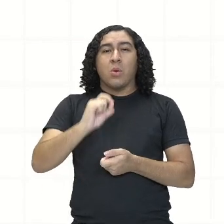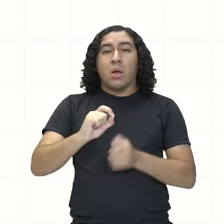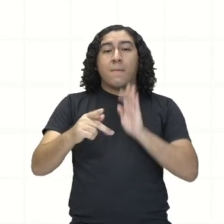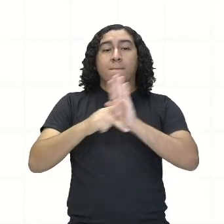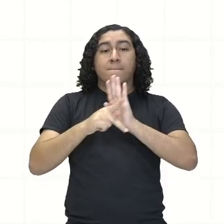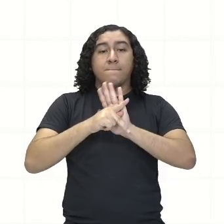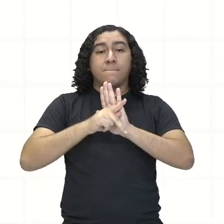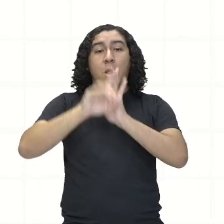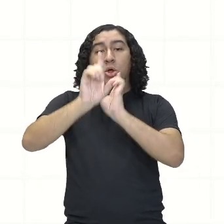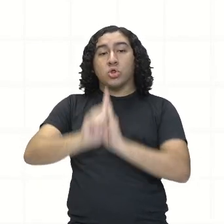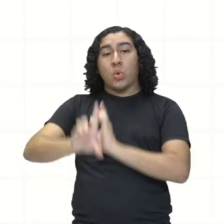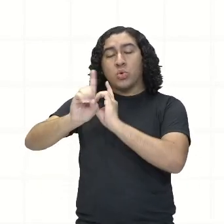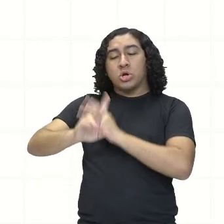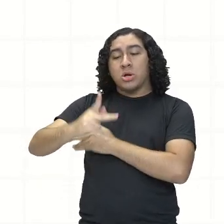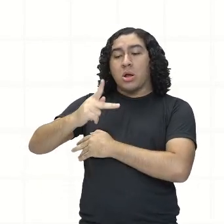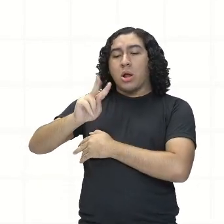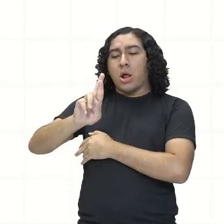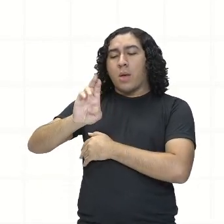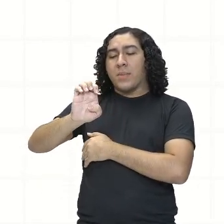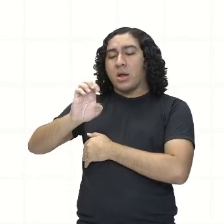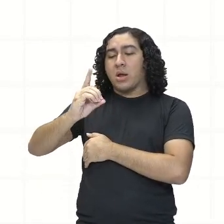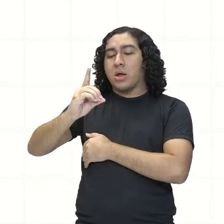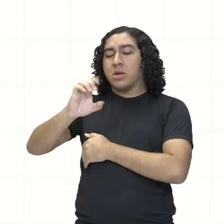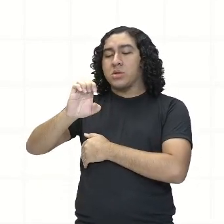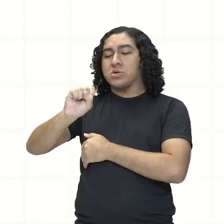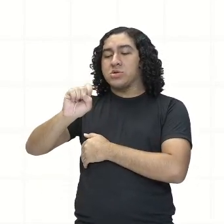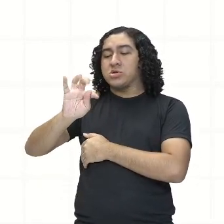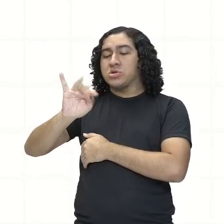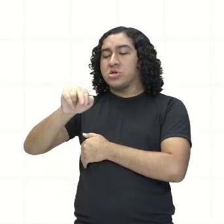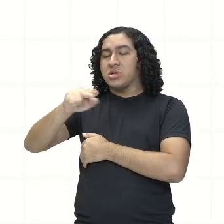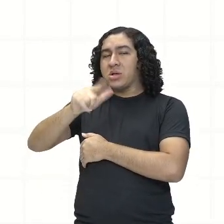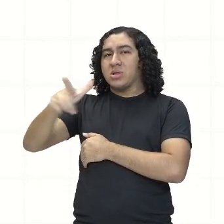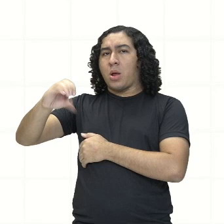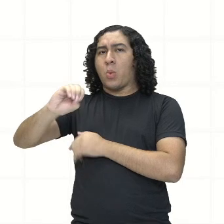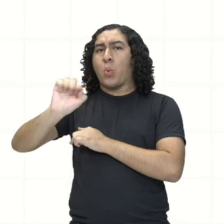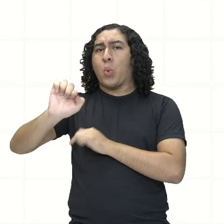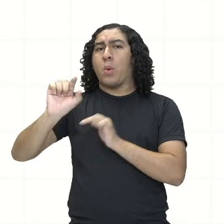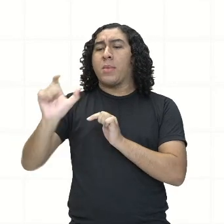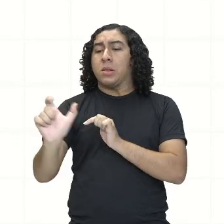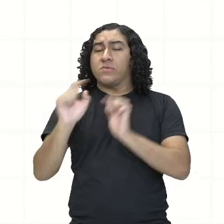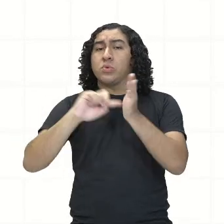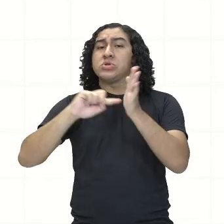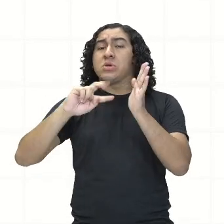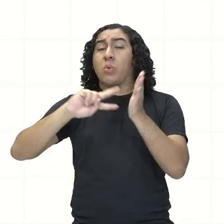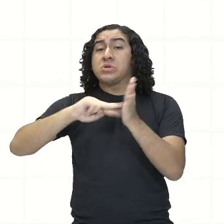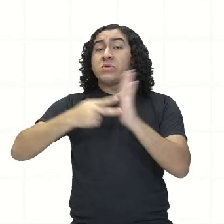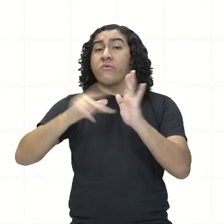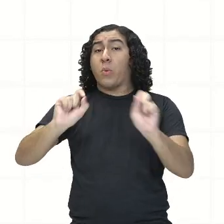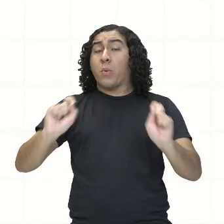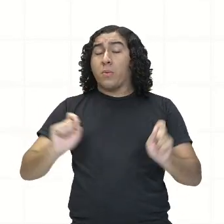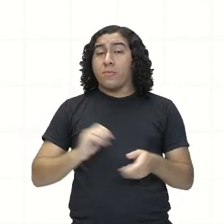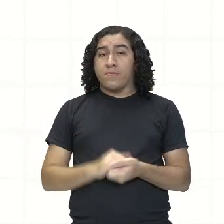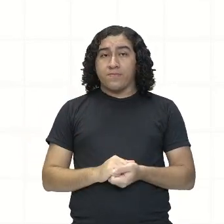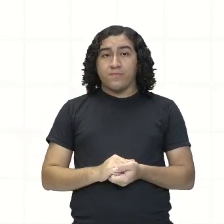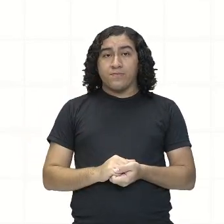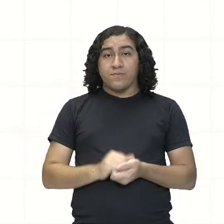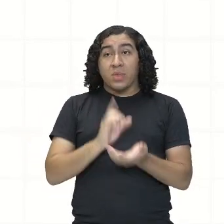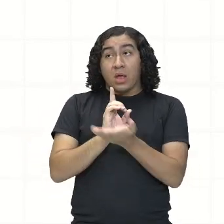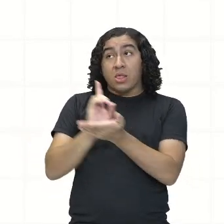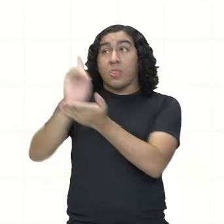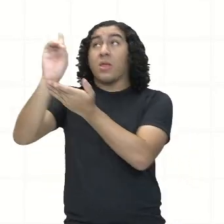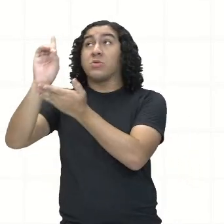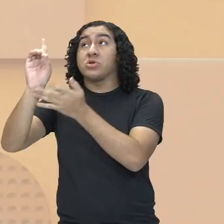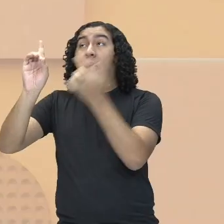predestinação. Professor, o que quer dizer a doutrina da predestinação? Quer dizer o seguinte, Deus ele escolhe quem vai